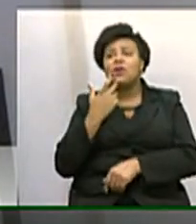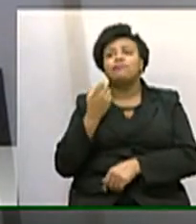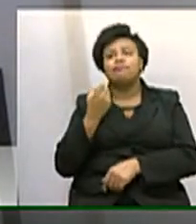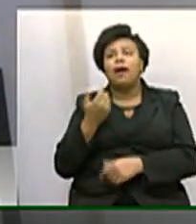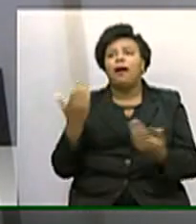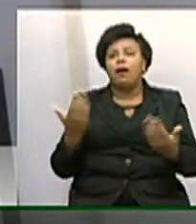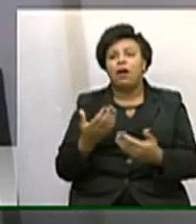que Nova Pádua